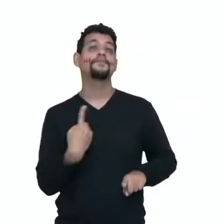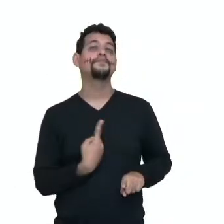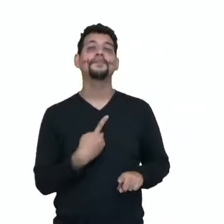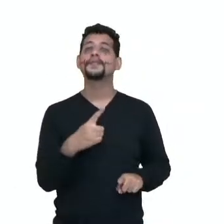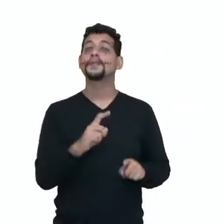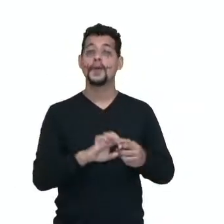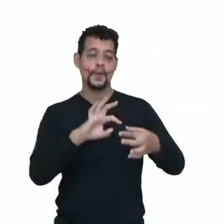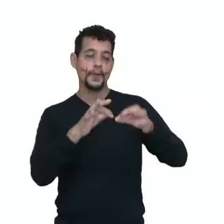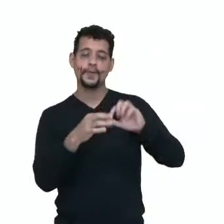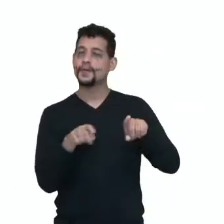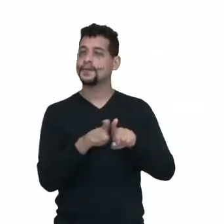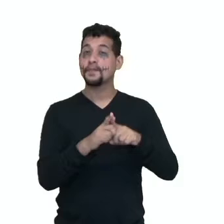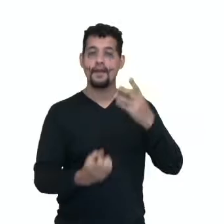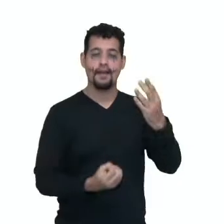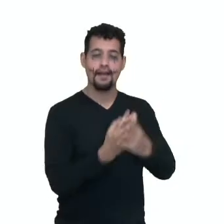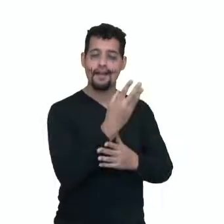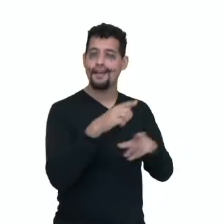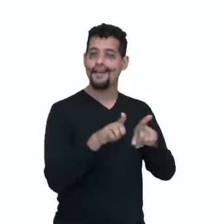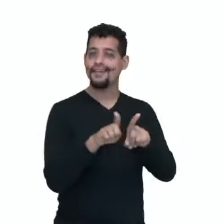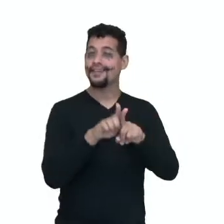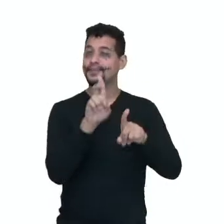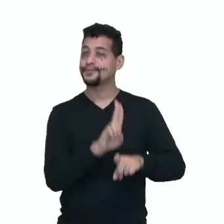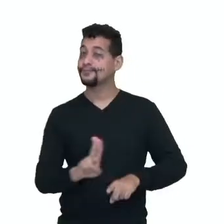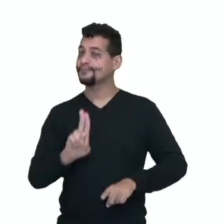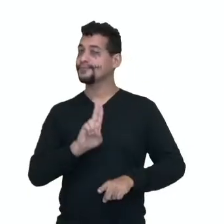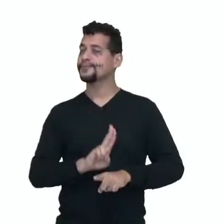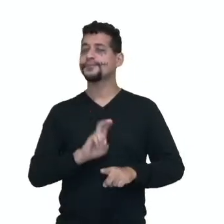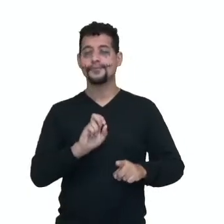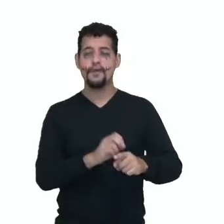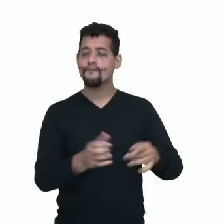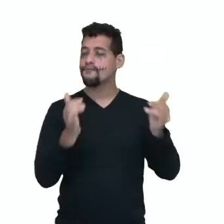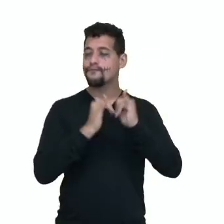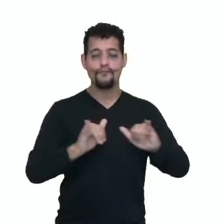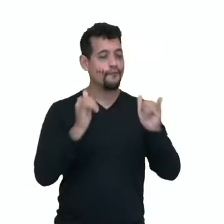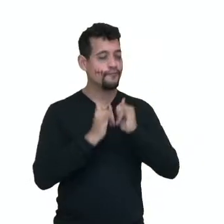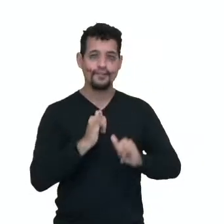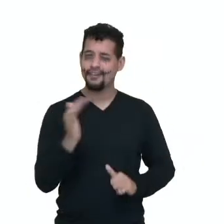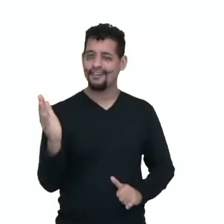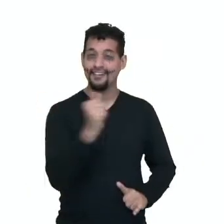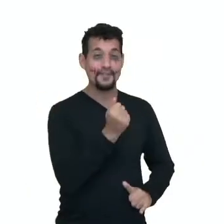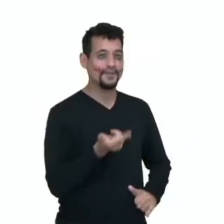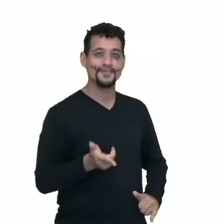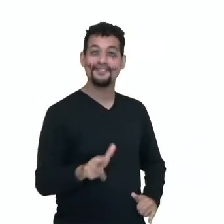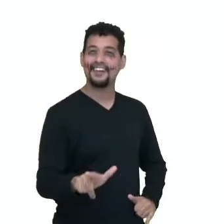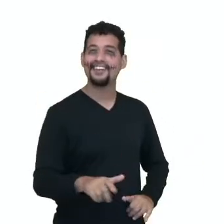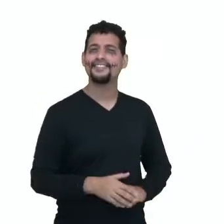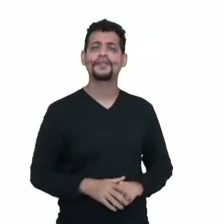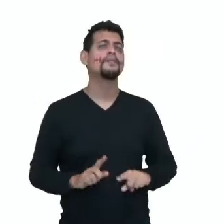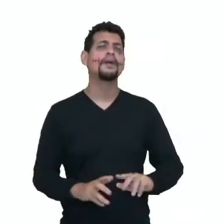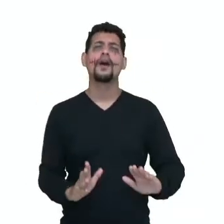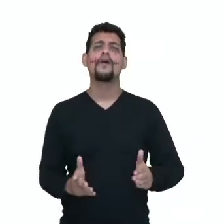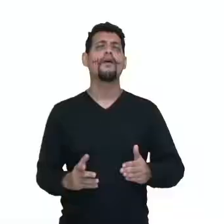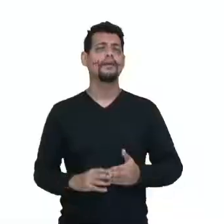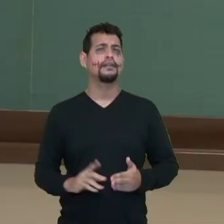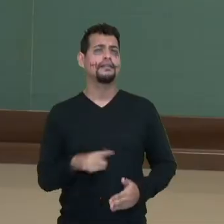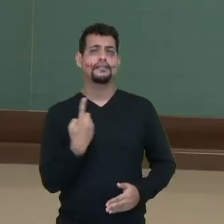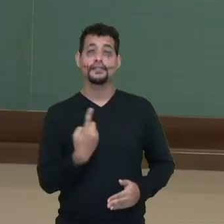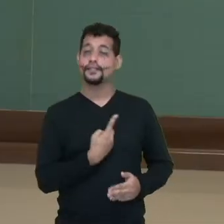seu contexto de produção e esfera de circulação. Vamos a seguir? E agora, vamos